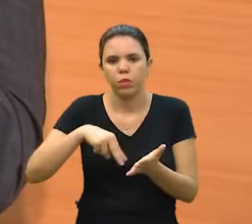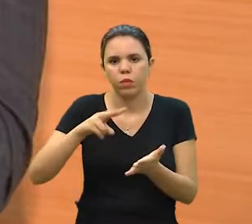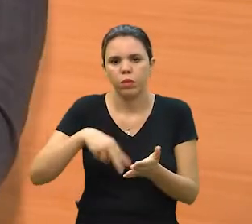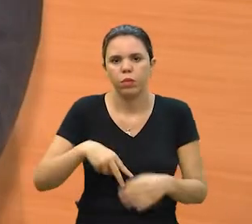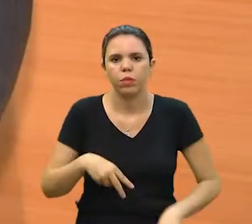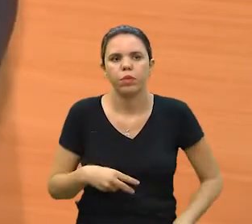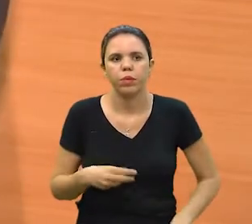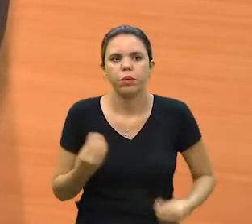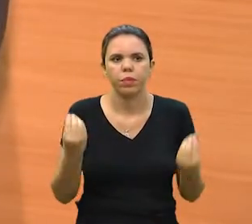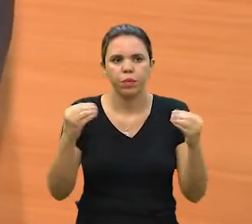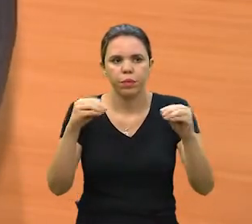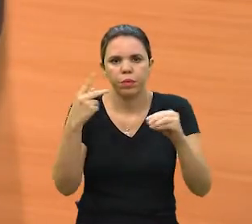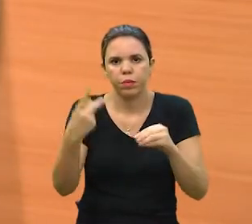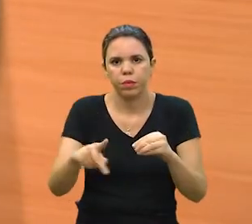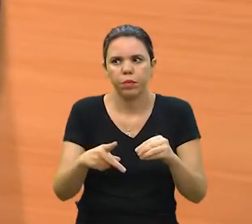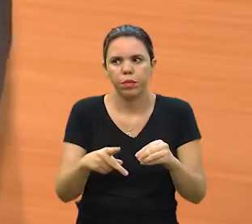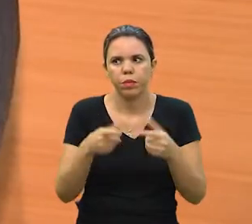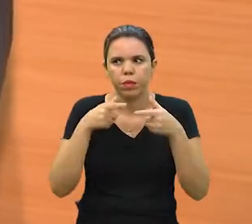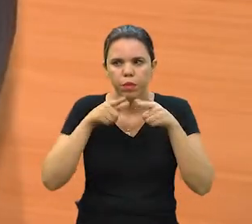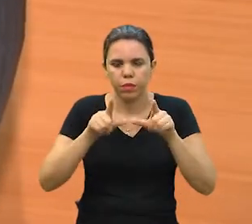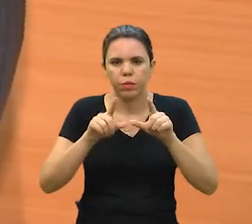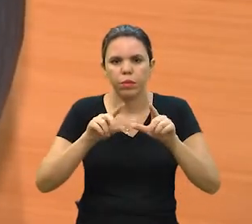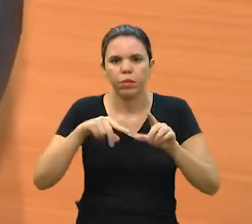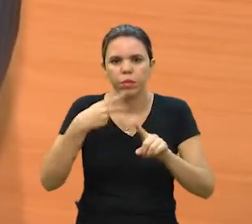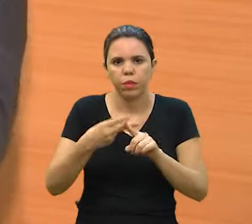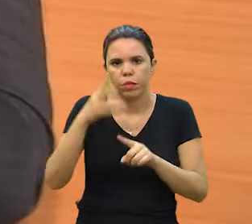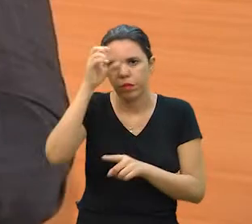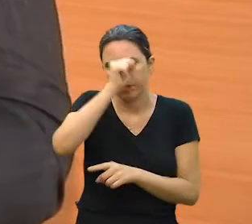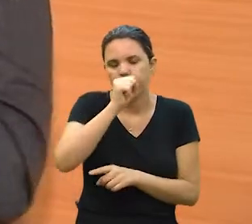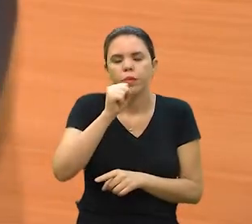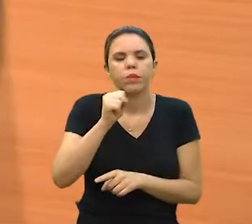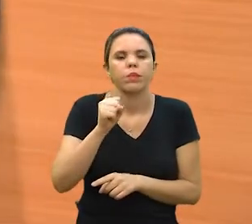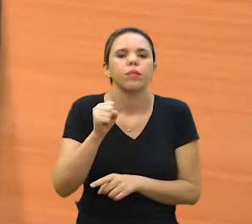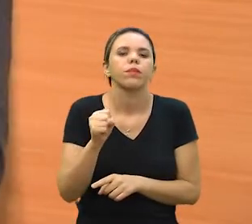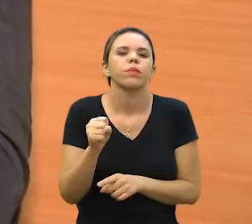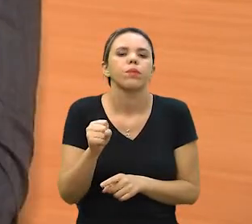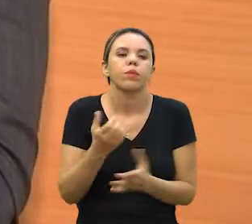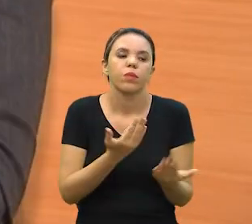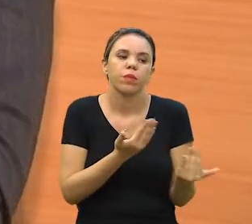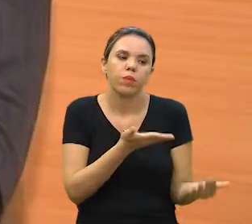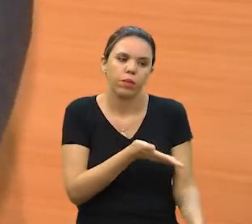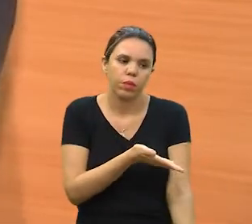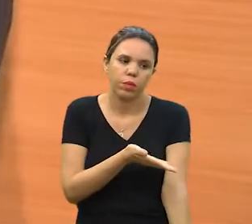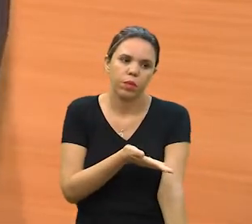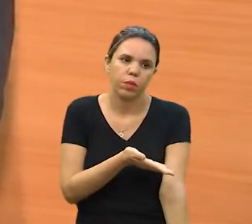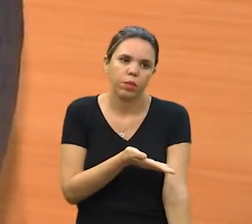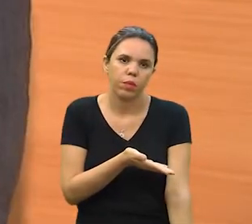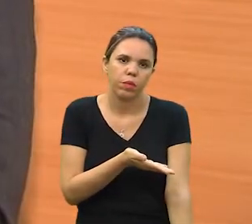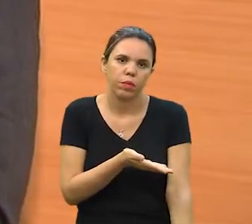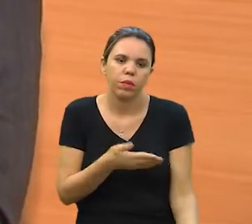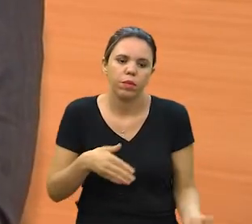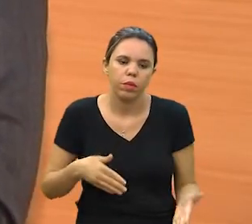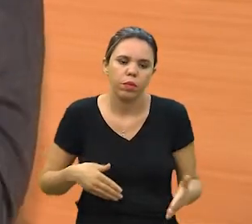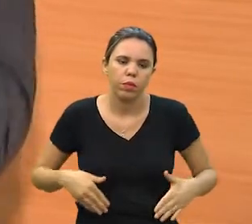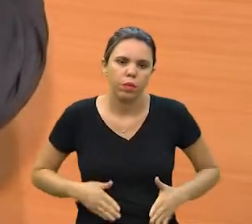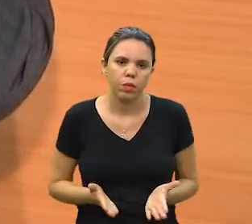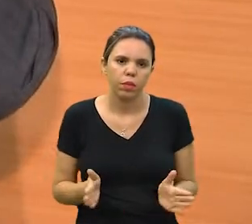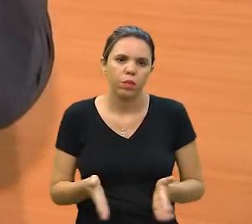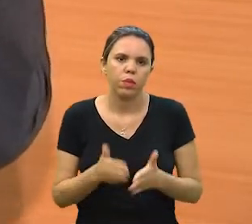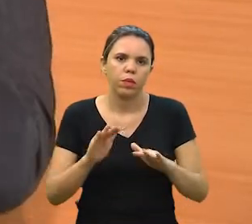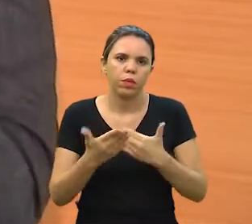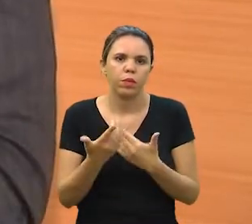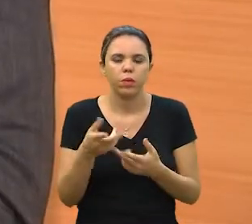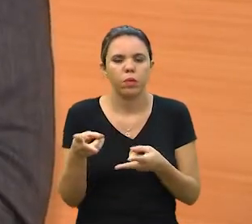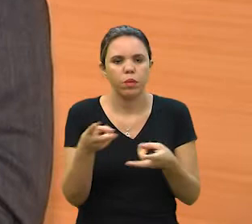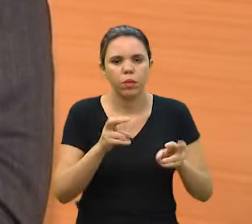leitura, colocar para ele uma outra língua estrangeira para ele aprender, fazer com que aquele jovem que nasceu numa comunidade carente, ele possa